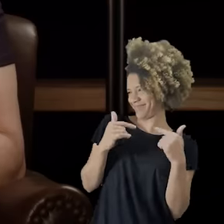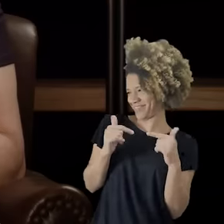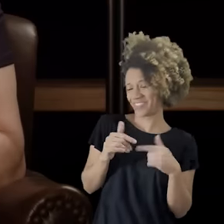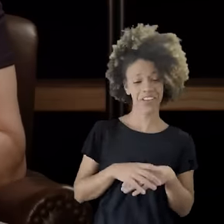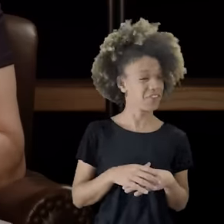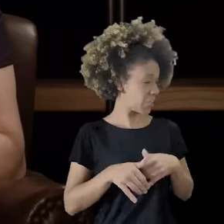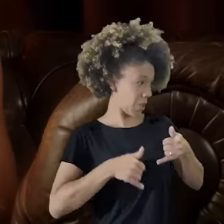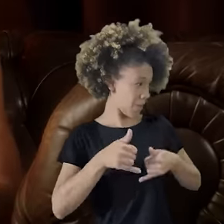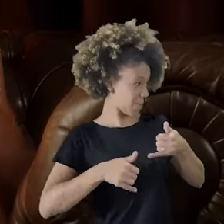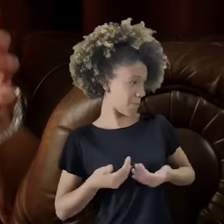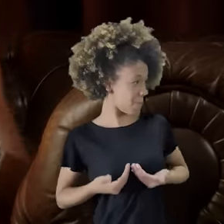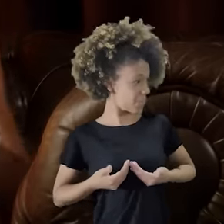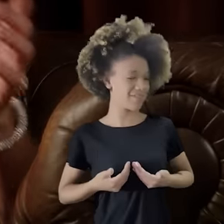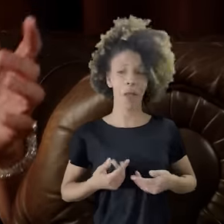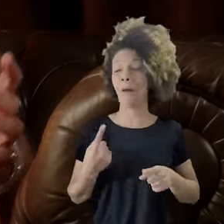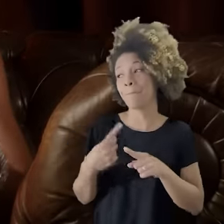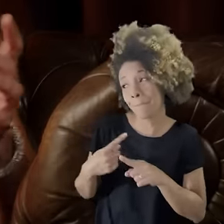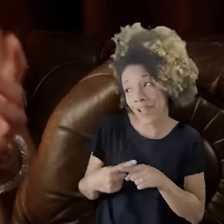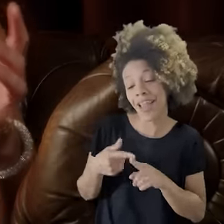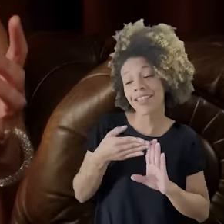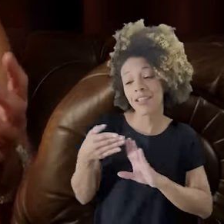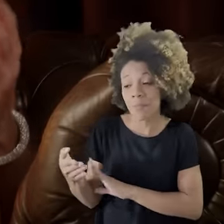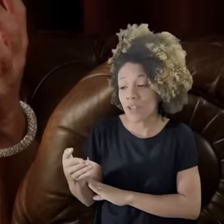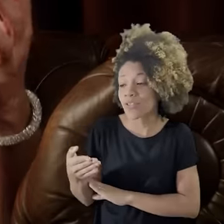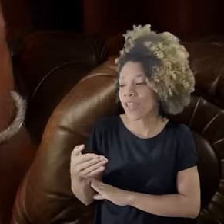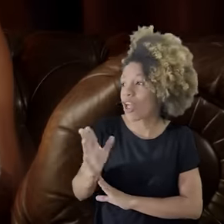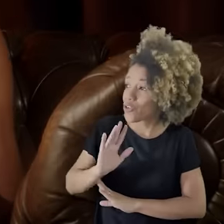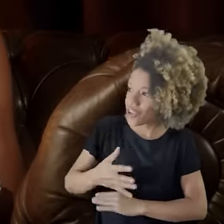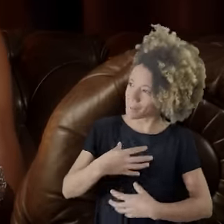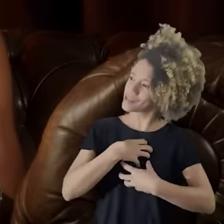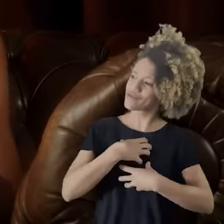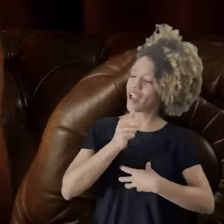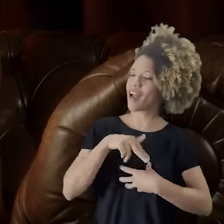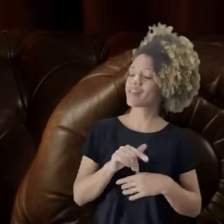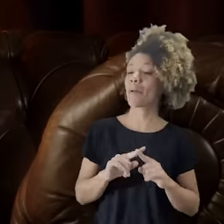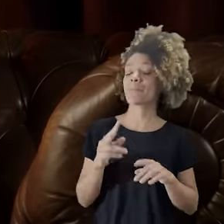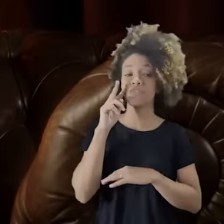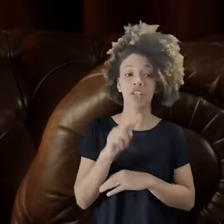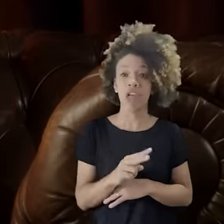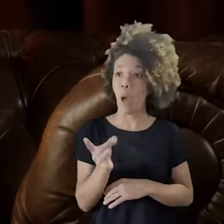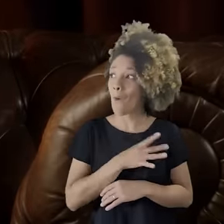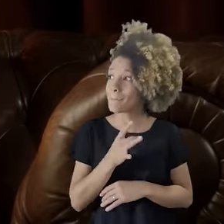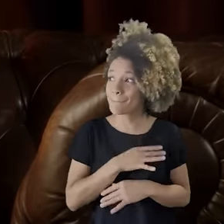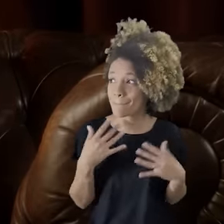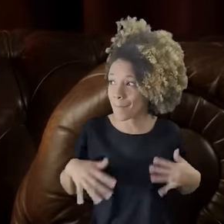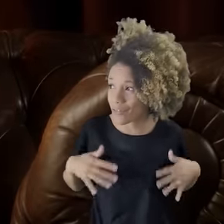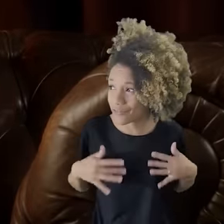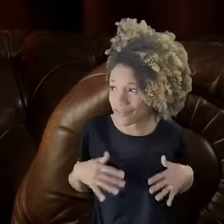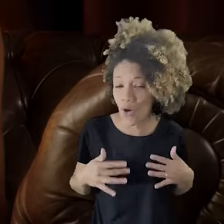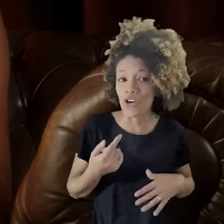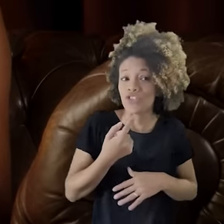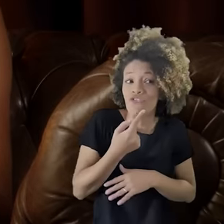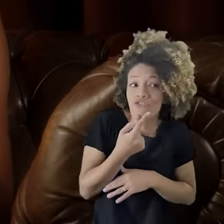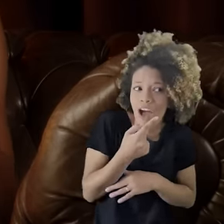e você estava toda montada isso mas por quê naquela época eu sei eu já me sentia a Ana Mas você vê o que é o pavor